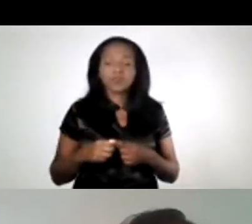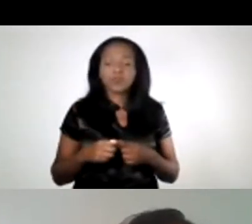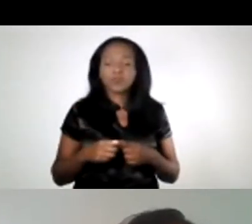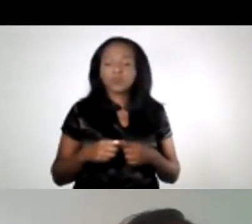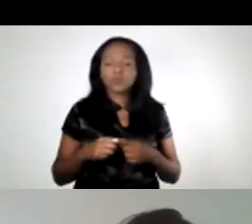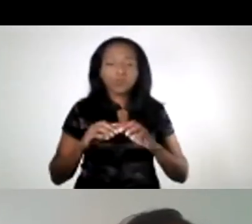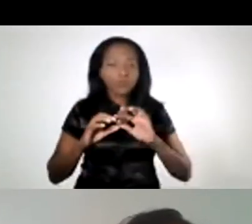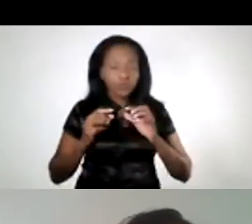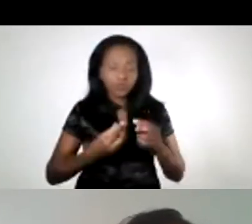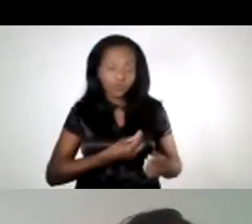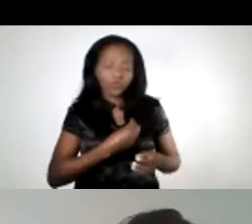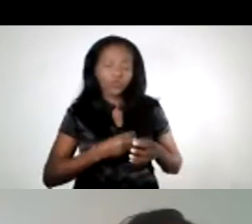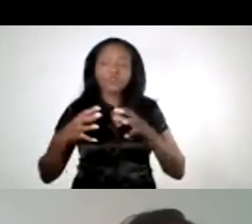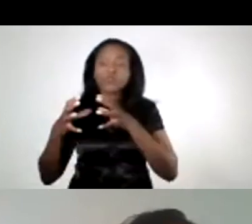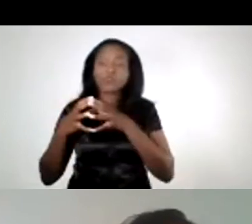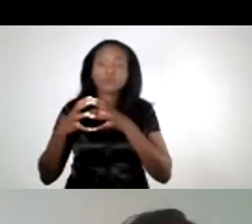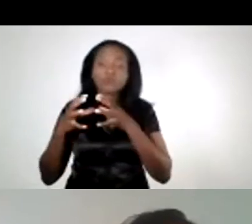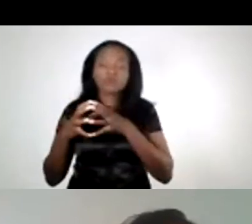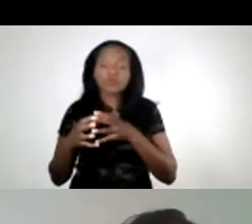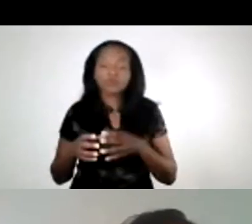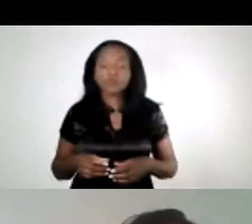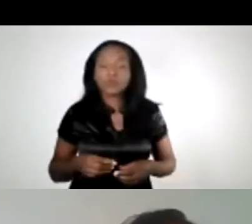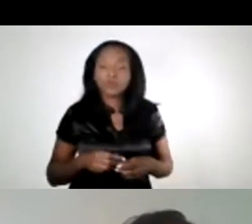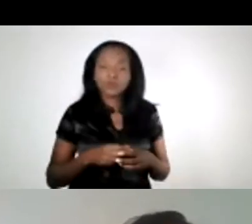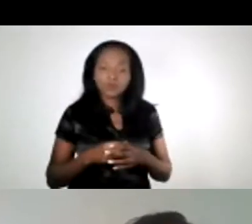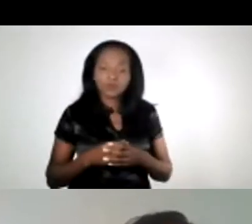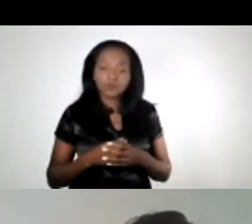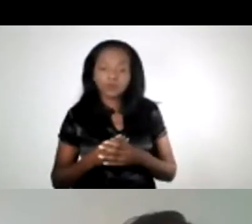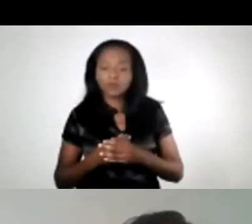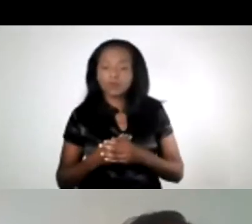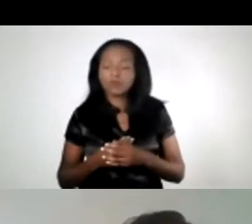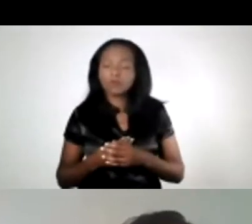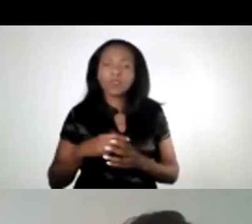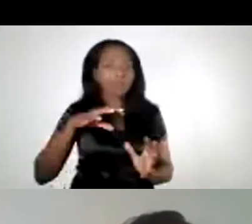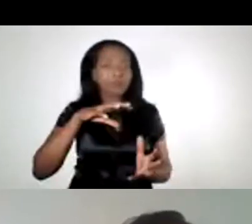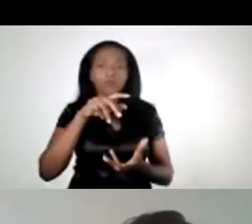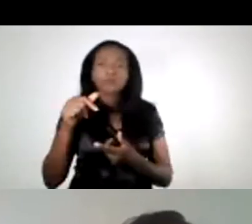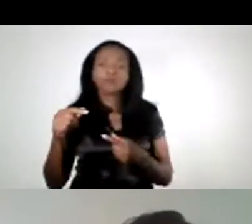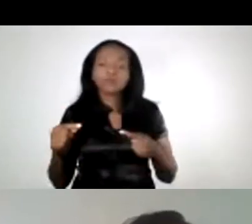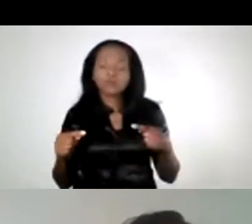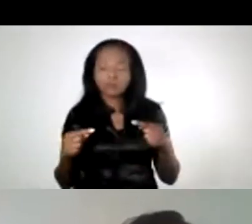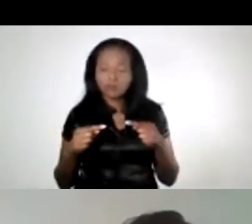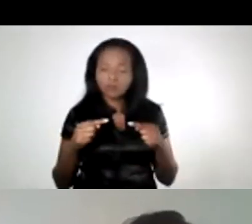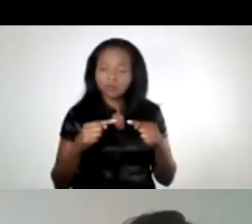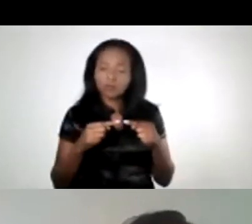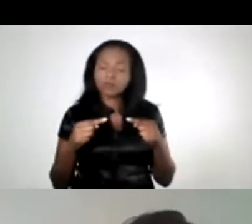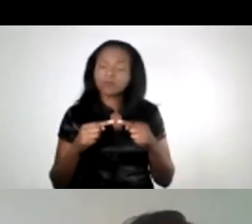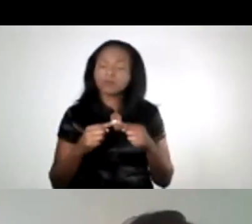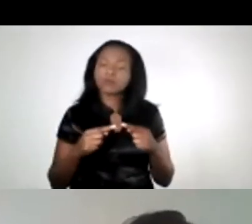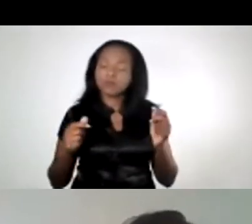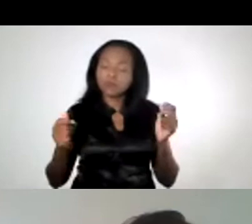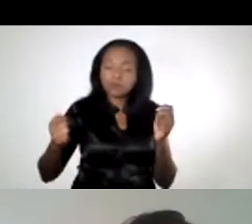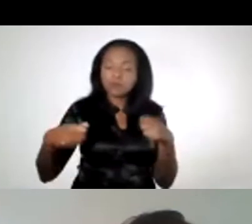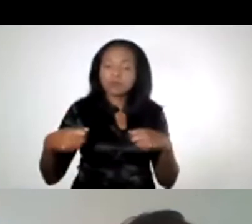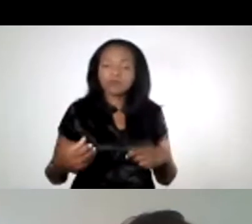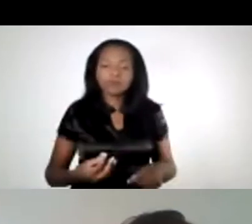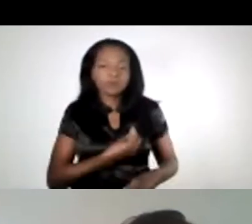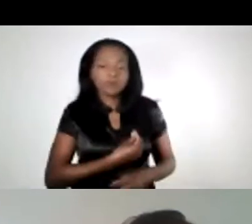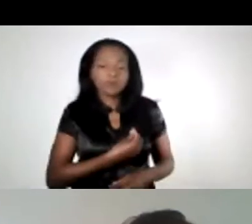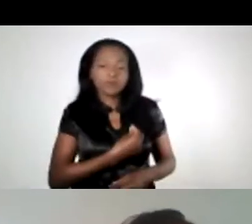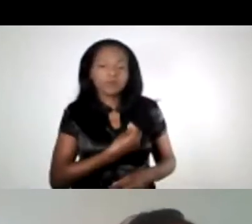coletivo, né? E esse sentido do coletivo é para todo mundo, né? A gente quer que todo mundo possa viver